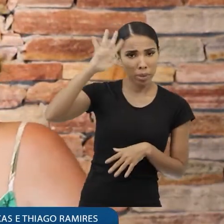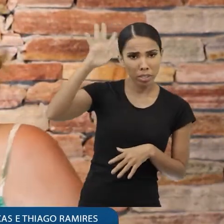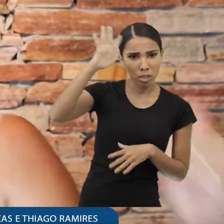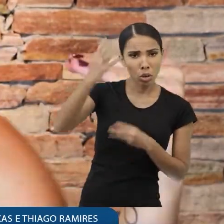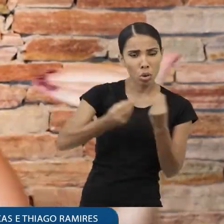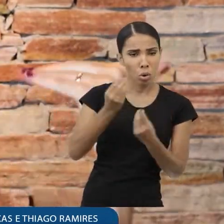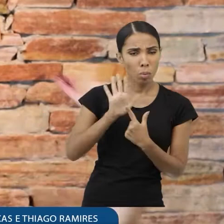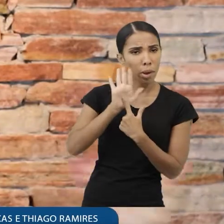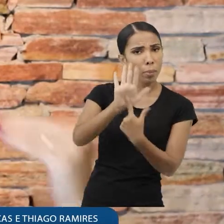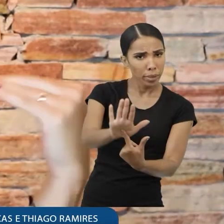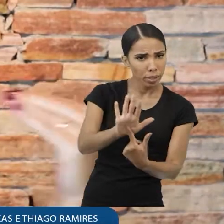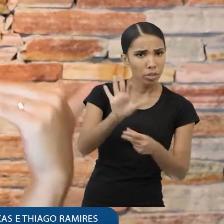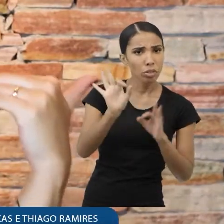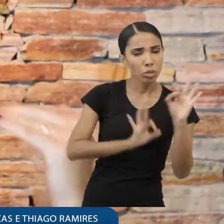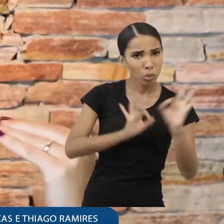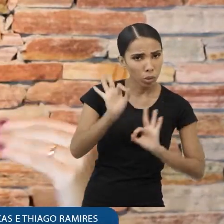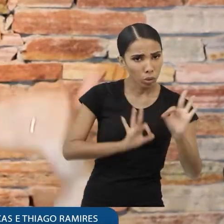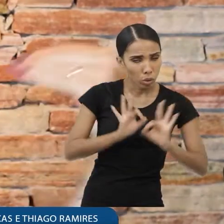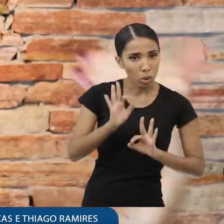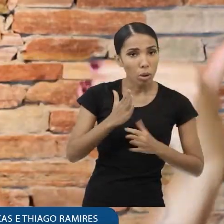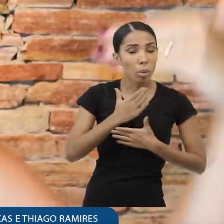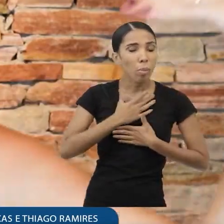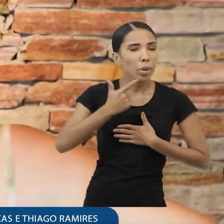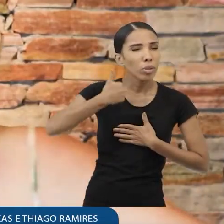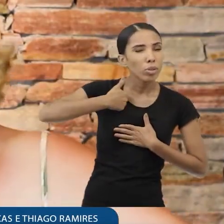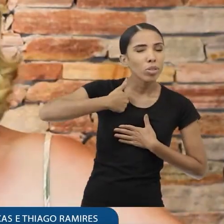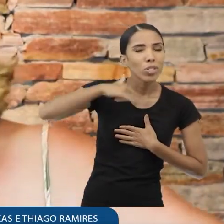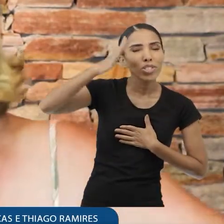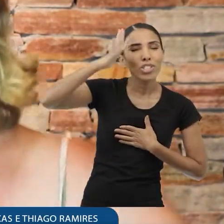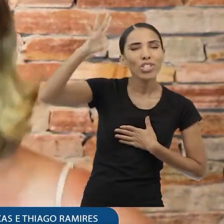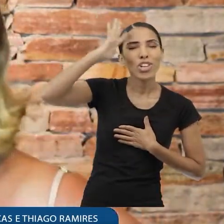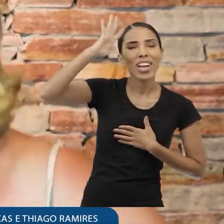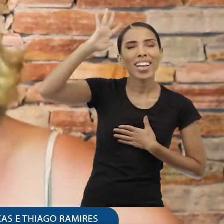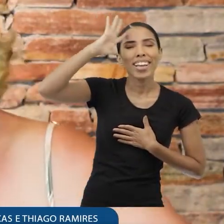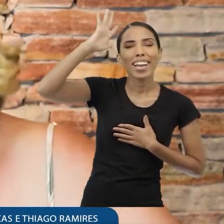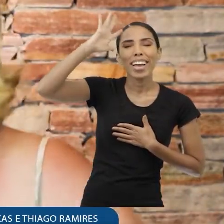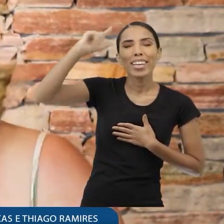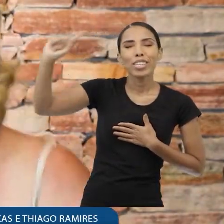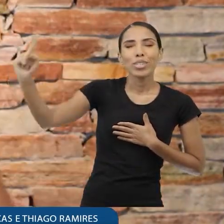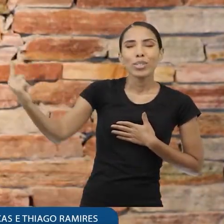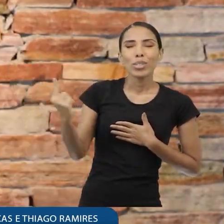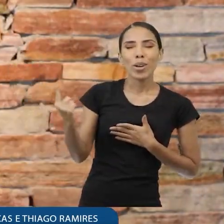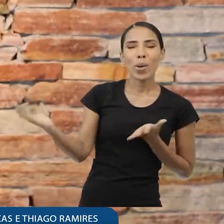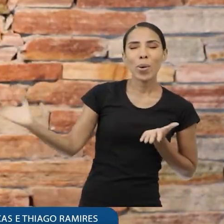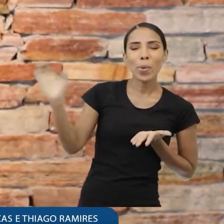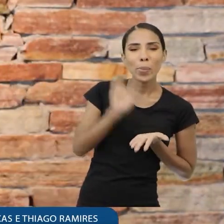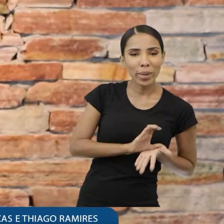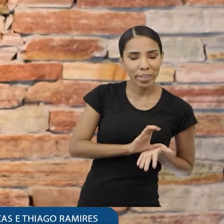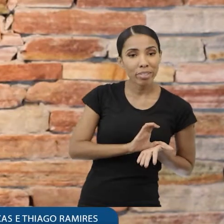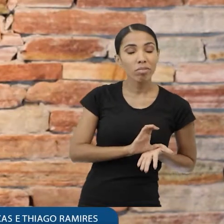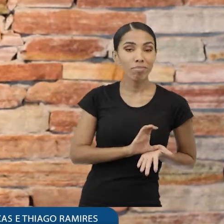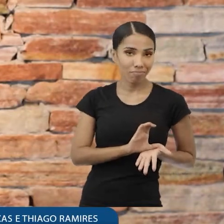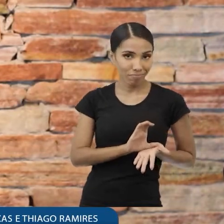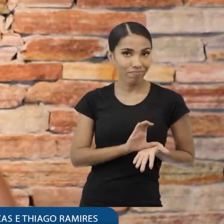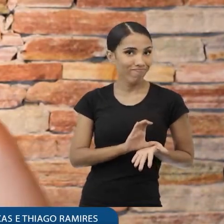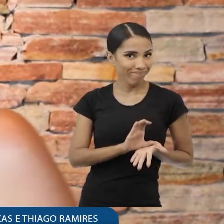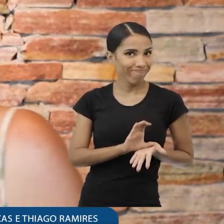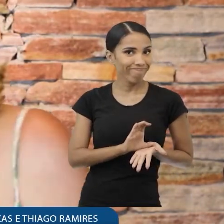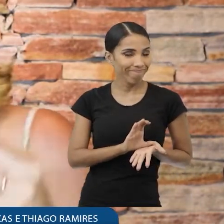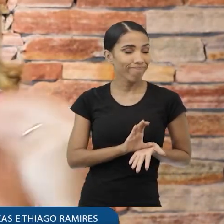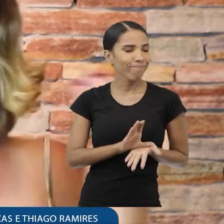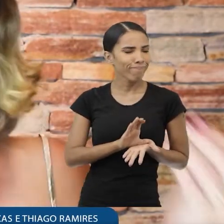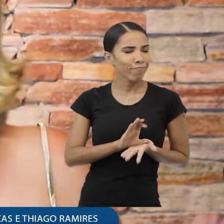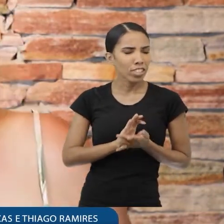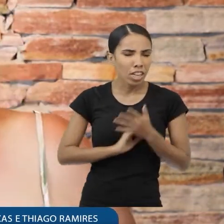de eu pensar em como que eu vou apresentar o meu projeto para esse meu sonhado patrocinador. Se eu tenho que pensar nisso, eu tenho que pensar